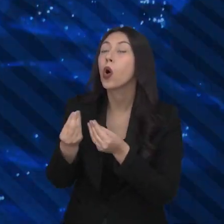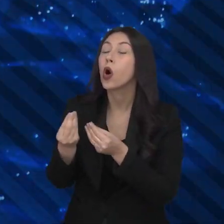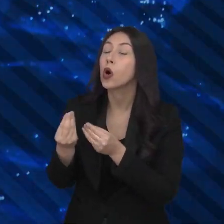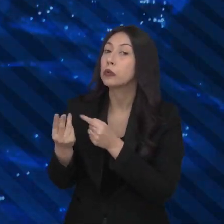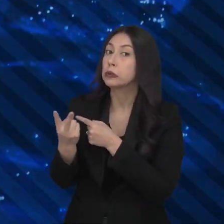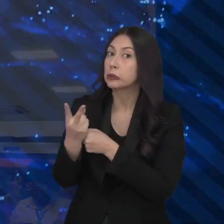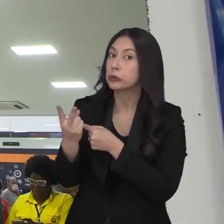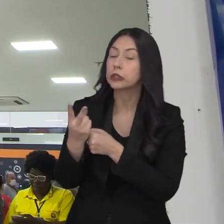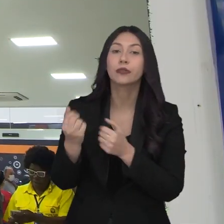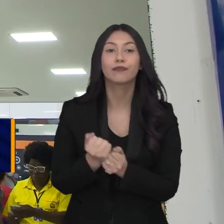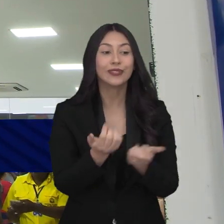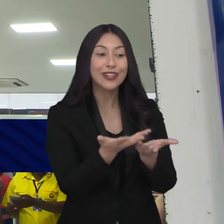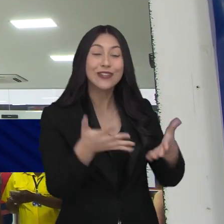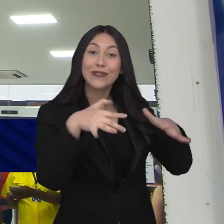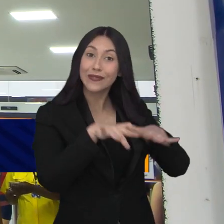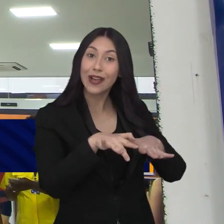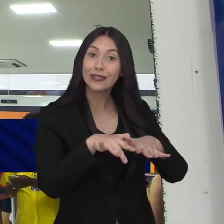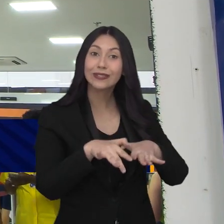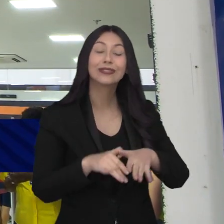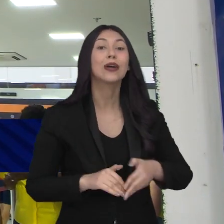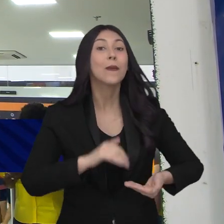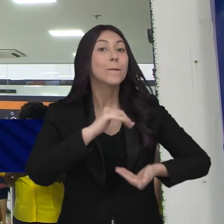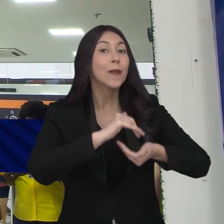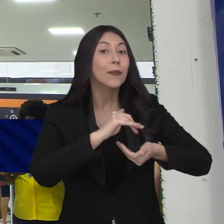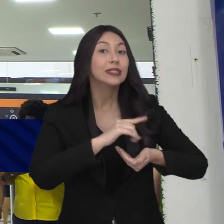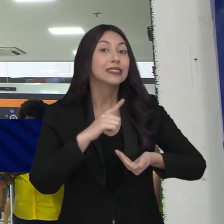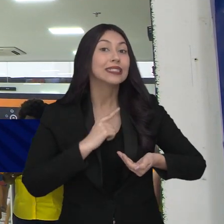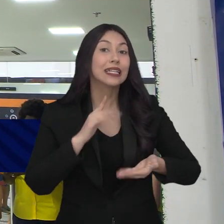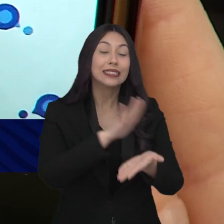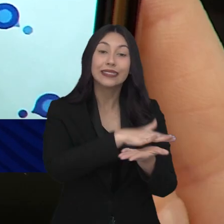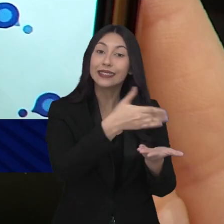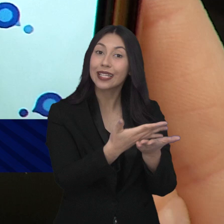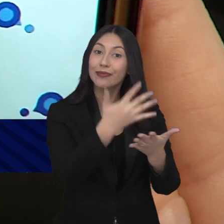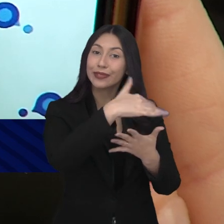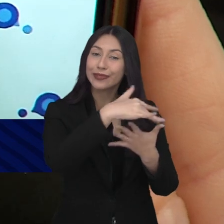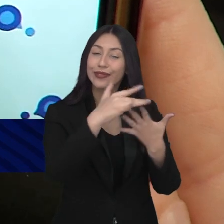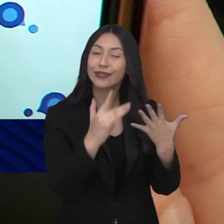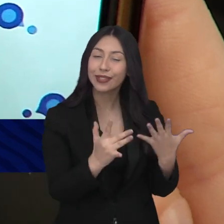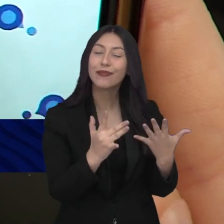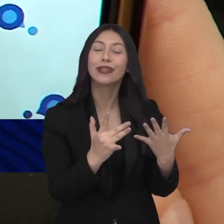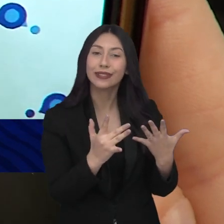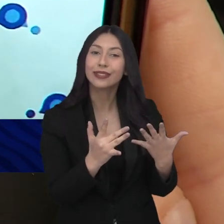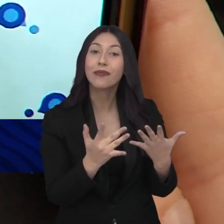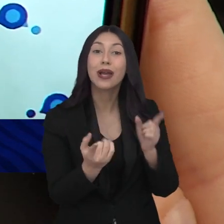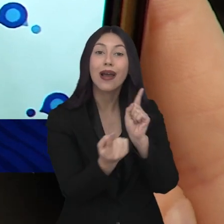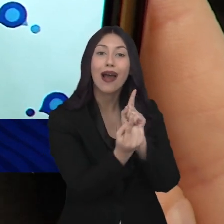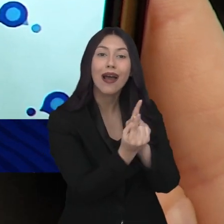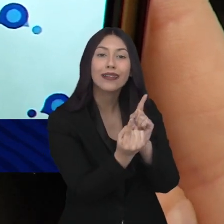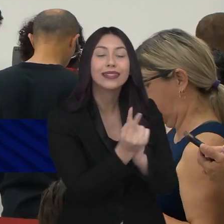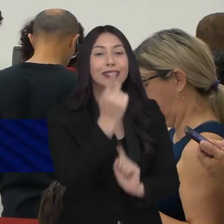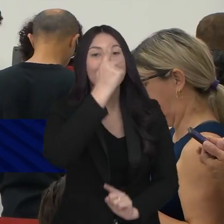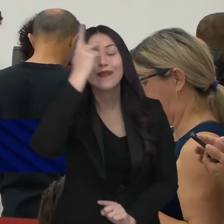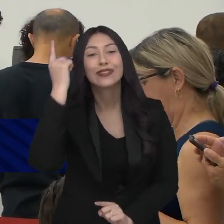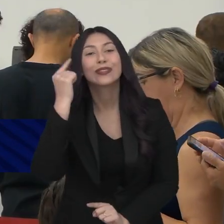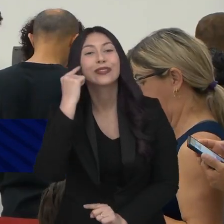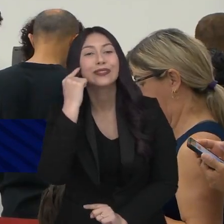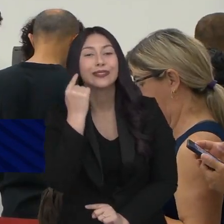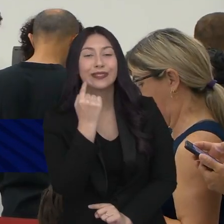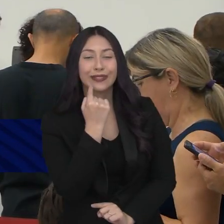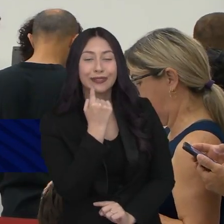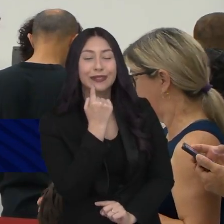proteger. Inclusão: unidades do Poupa Tempo agora contam com um intérprete de Libras para atender pessoas